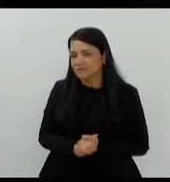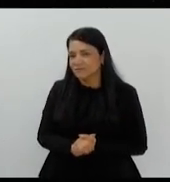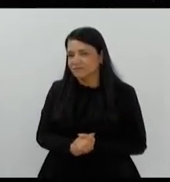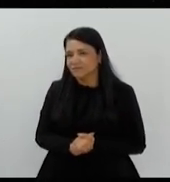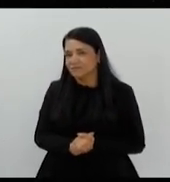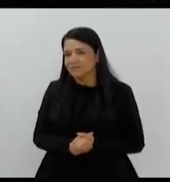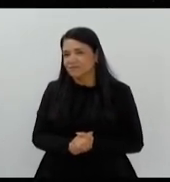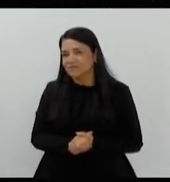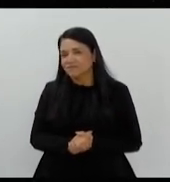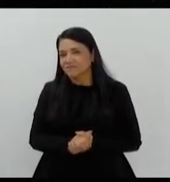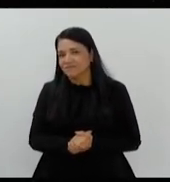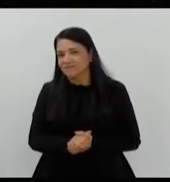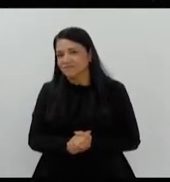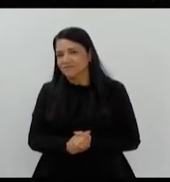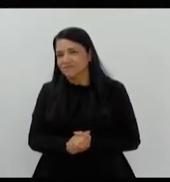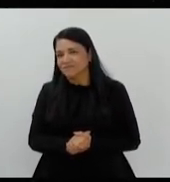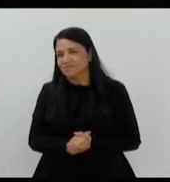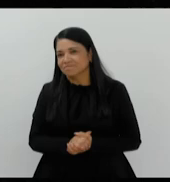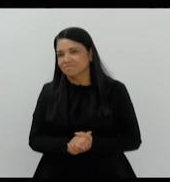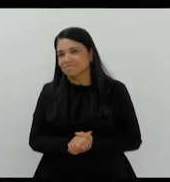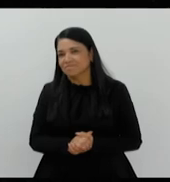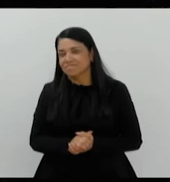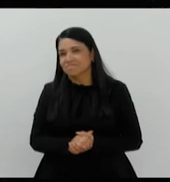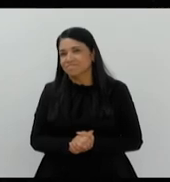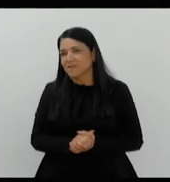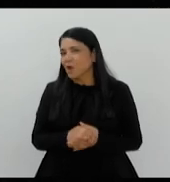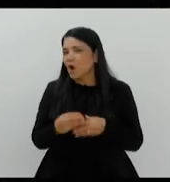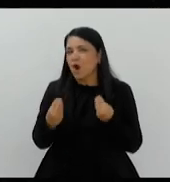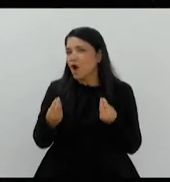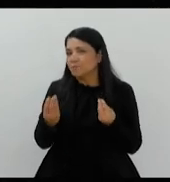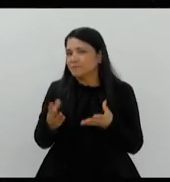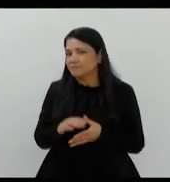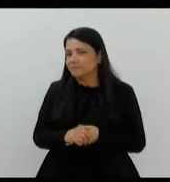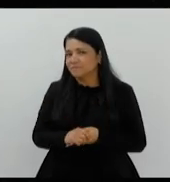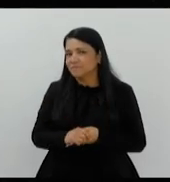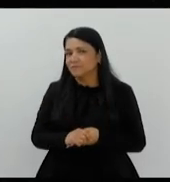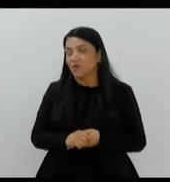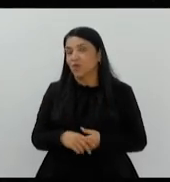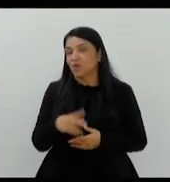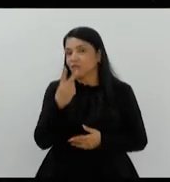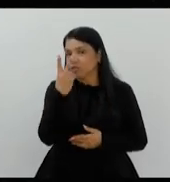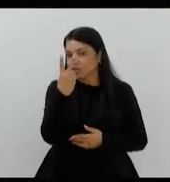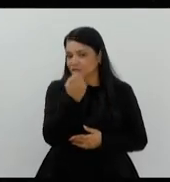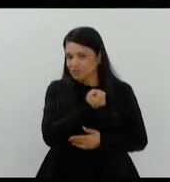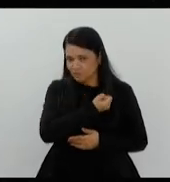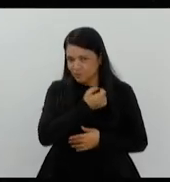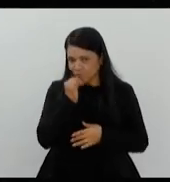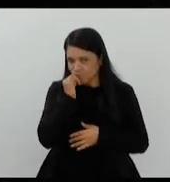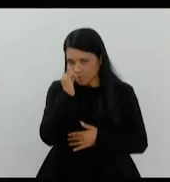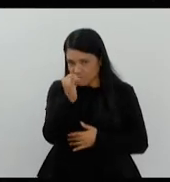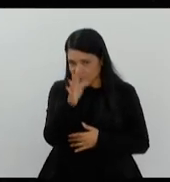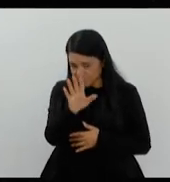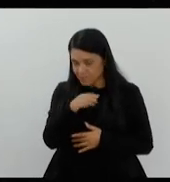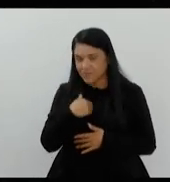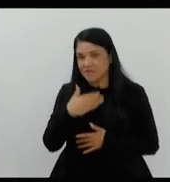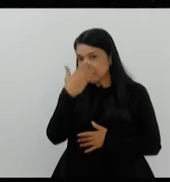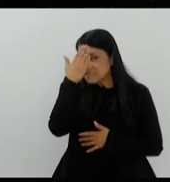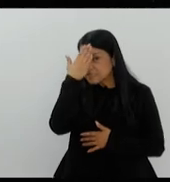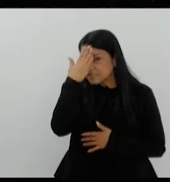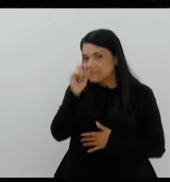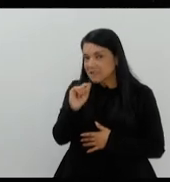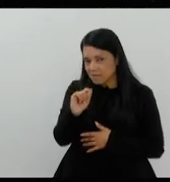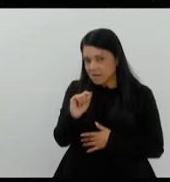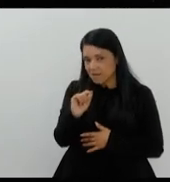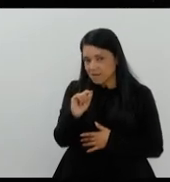Eu queria aqui dar dois números, só para a gente saber do que a gente está